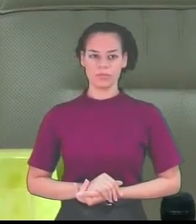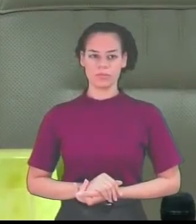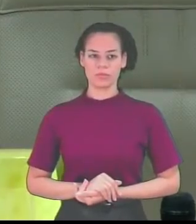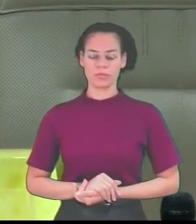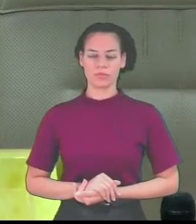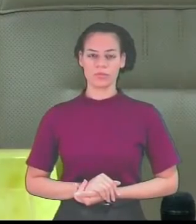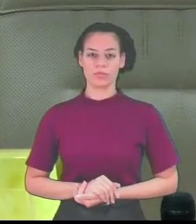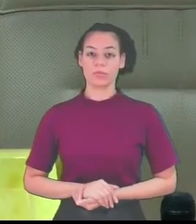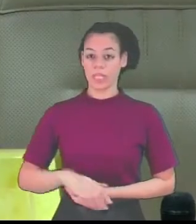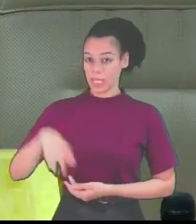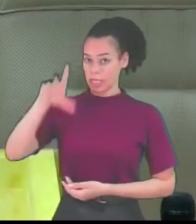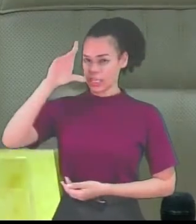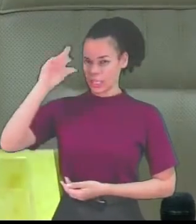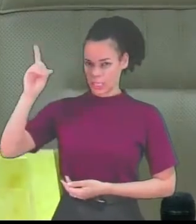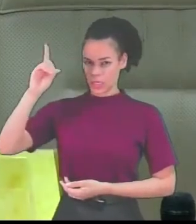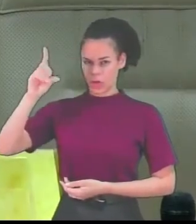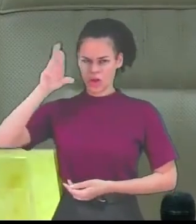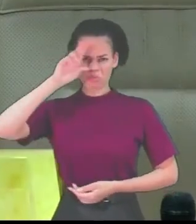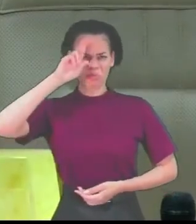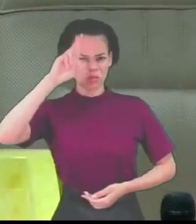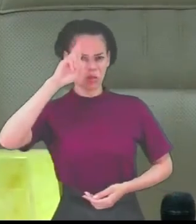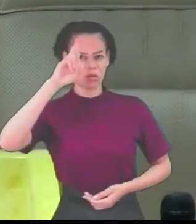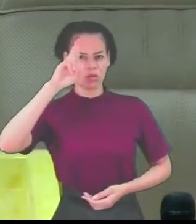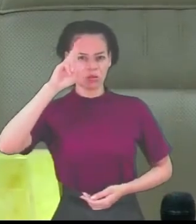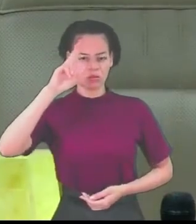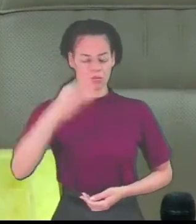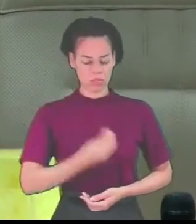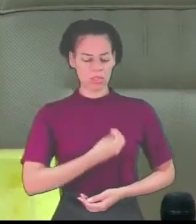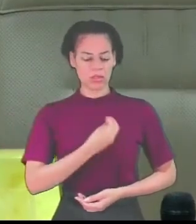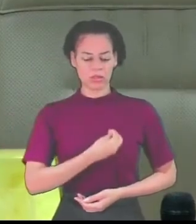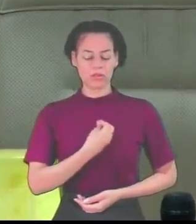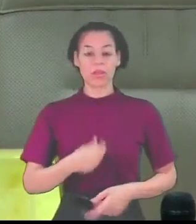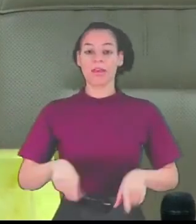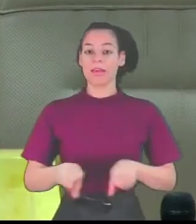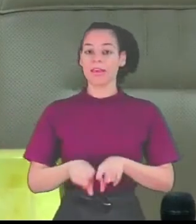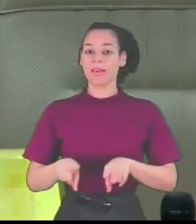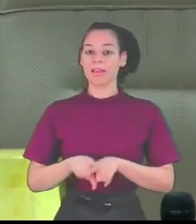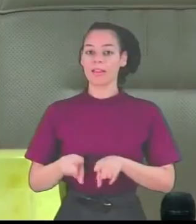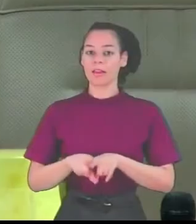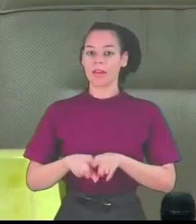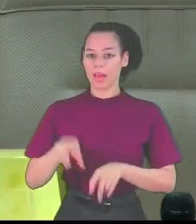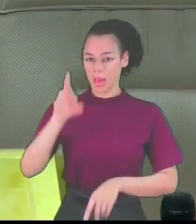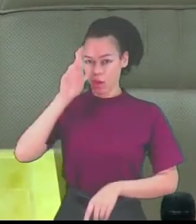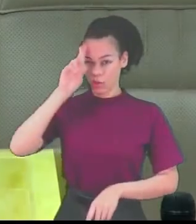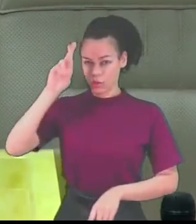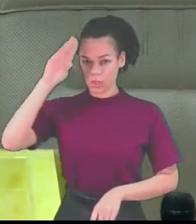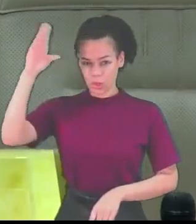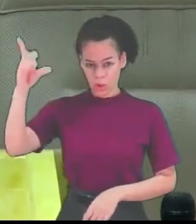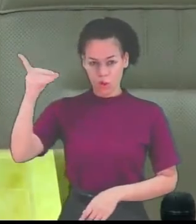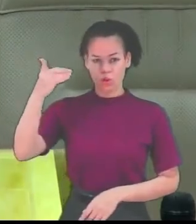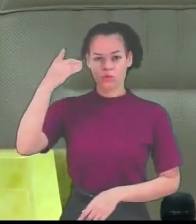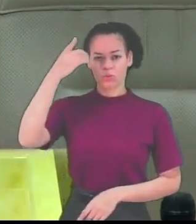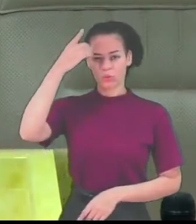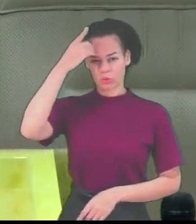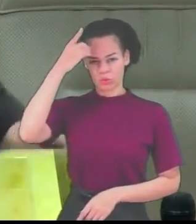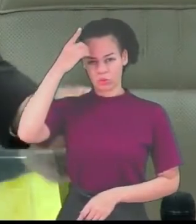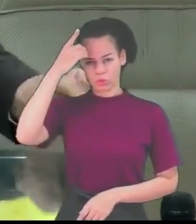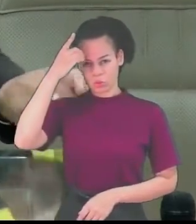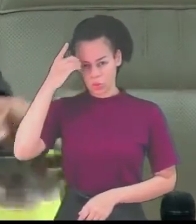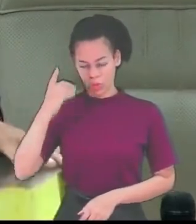e ele é dono da vida e ele é dono dos dons dentro da